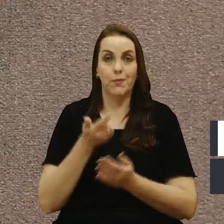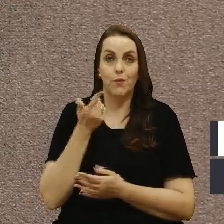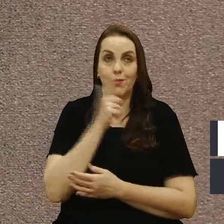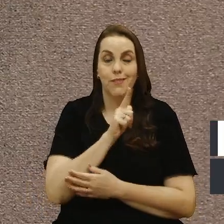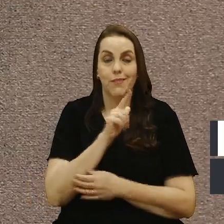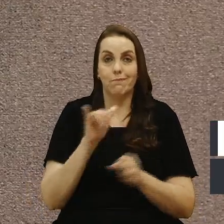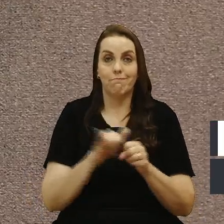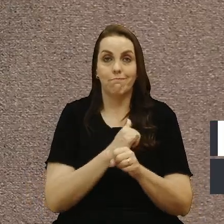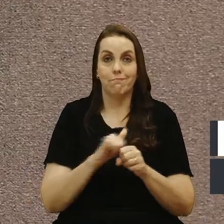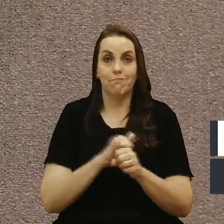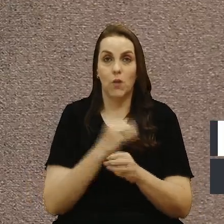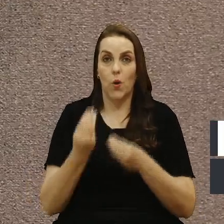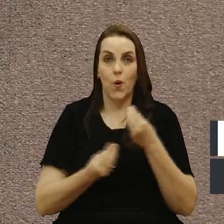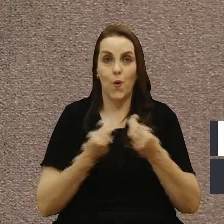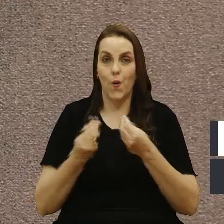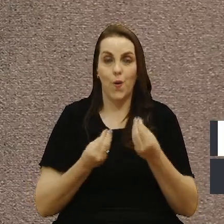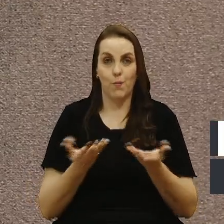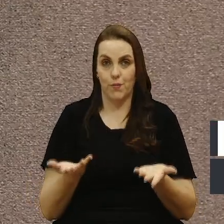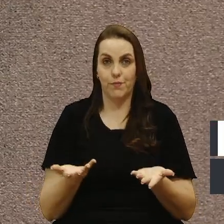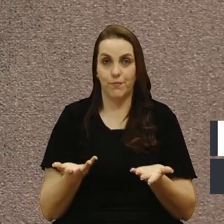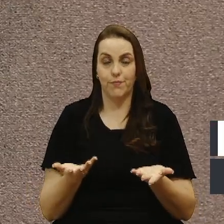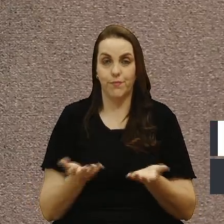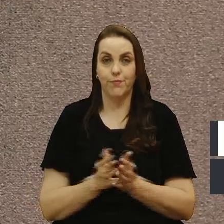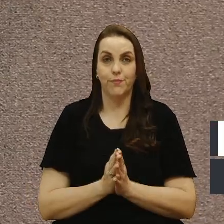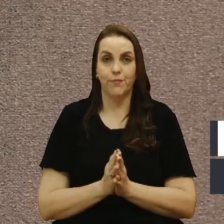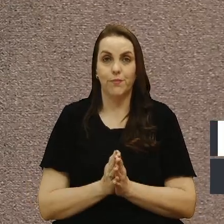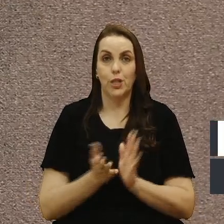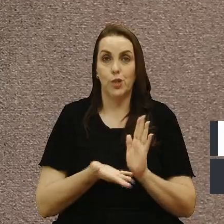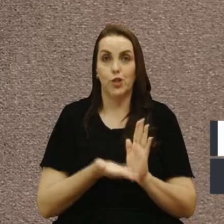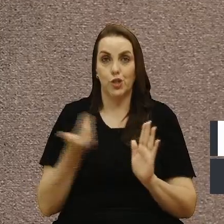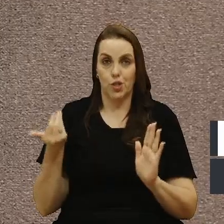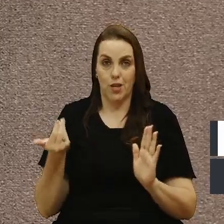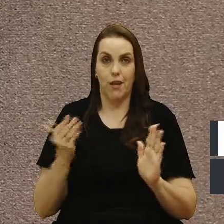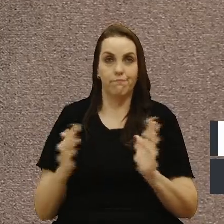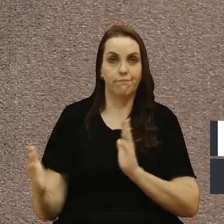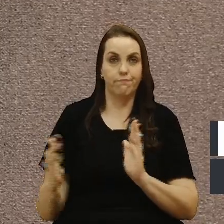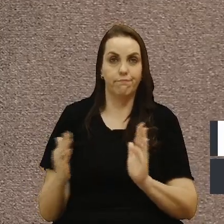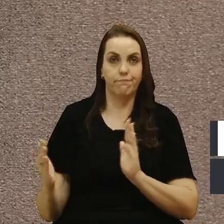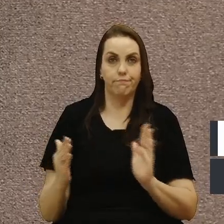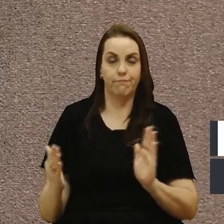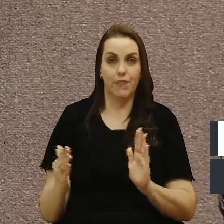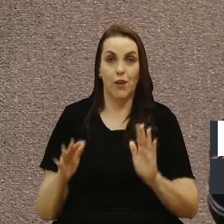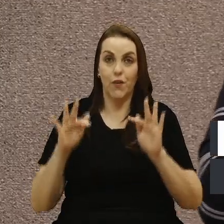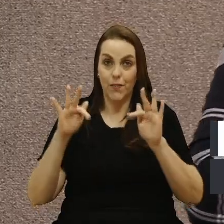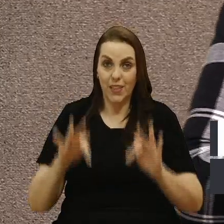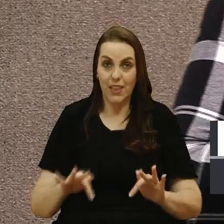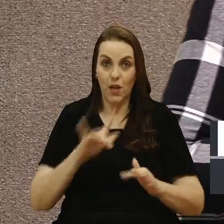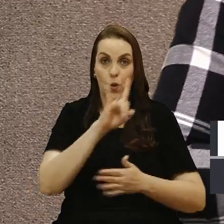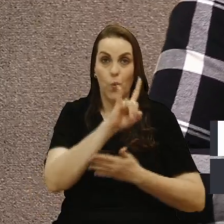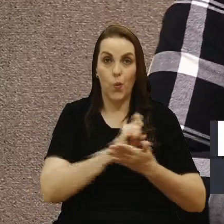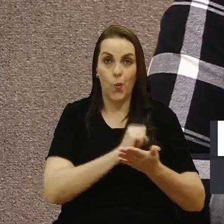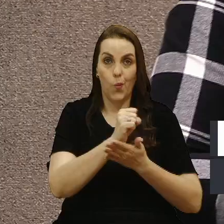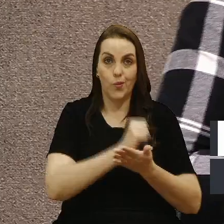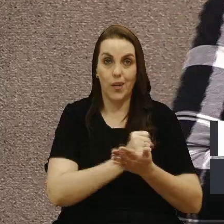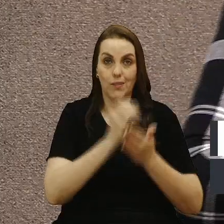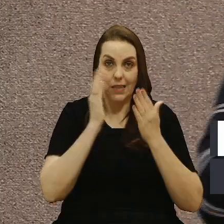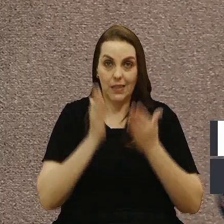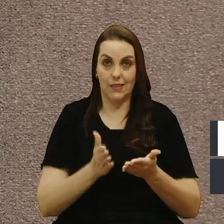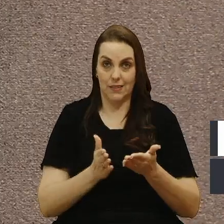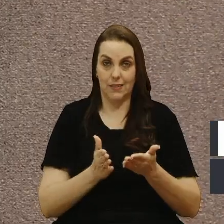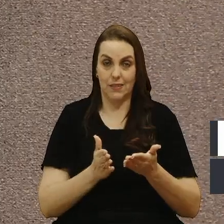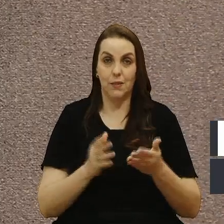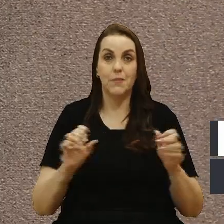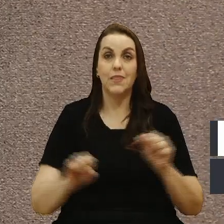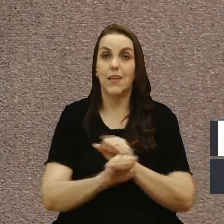uma alternativa à situação agora da retirada temporária, do encerramento destes contratos pontuais. O que precisa ficar claro é que não